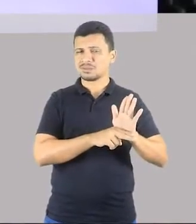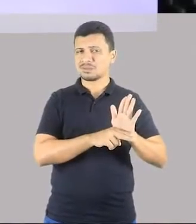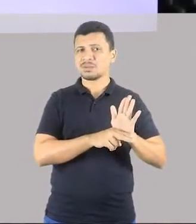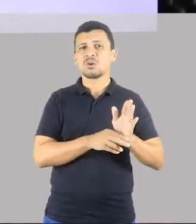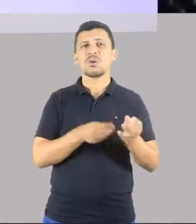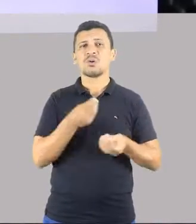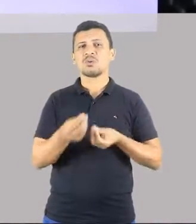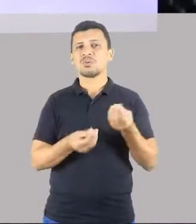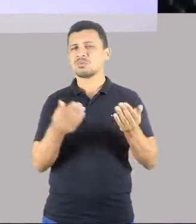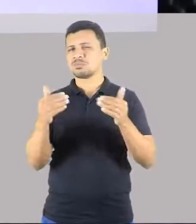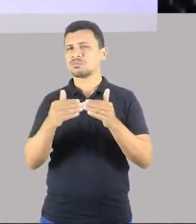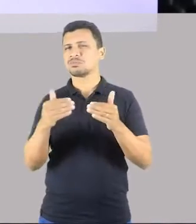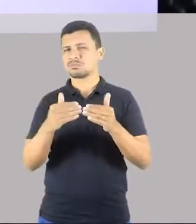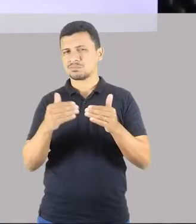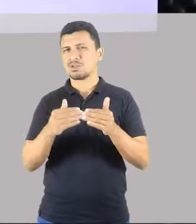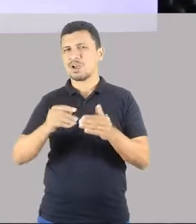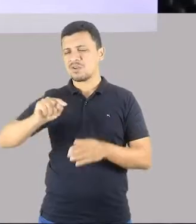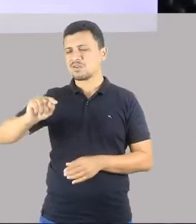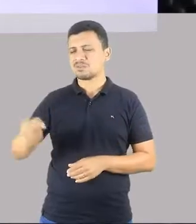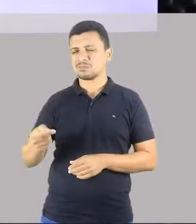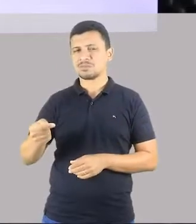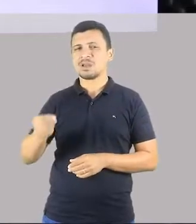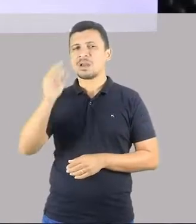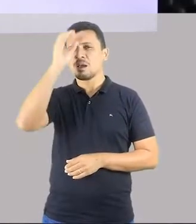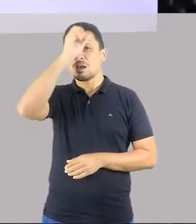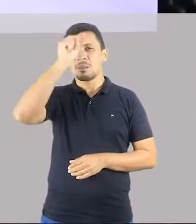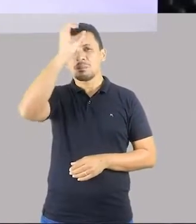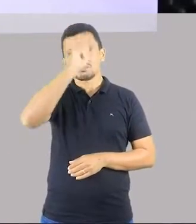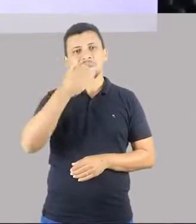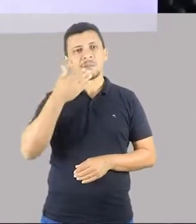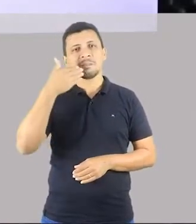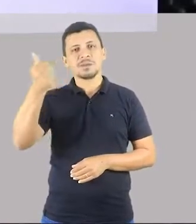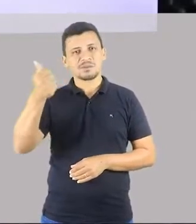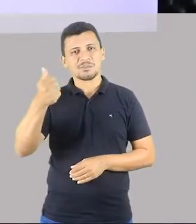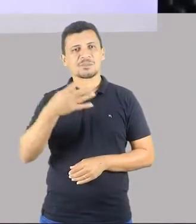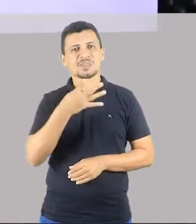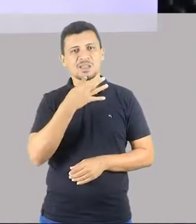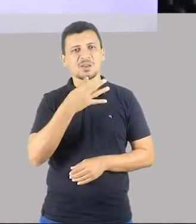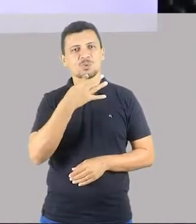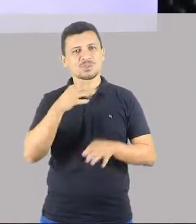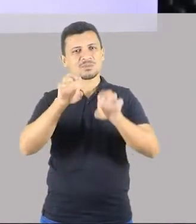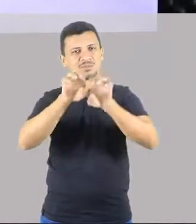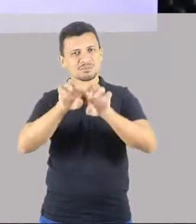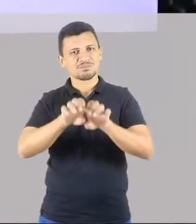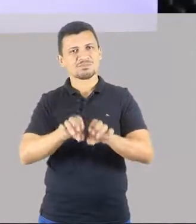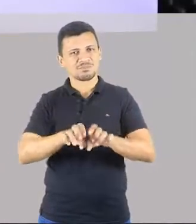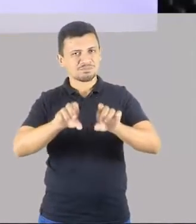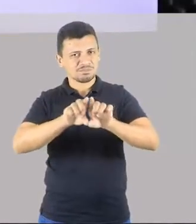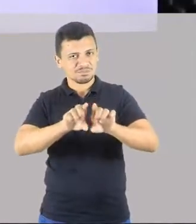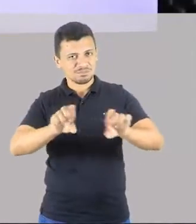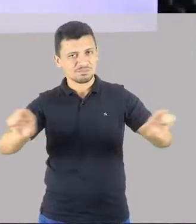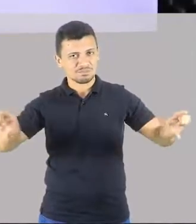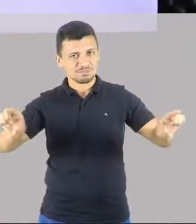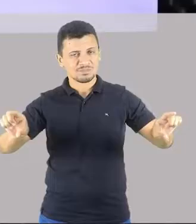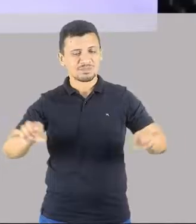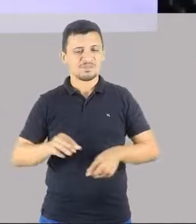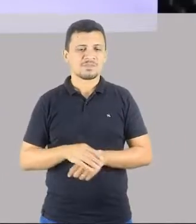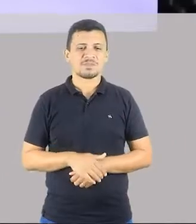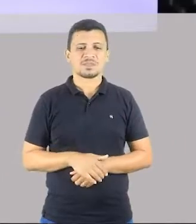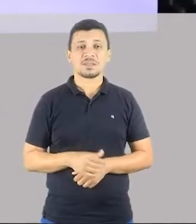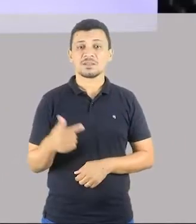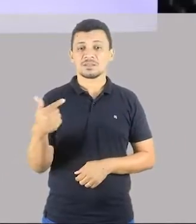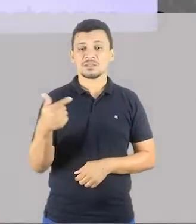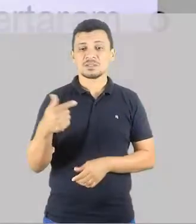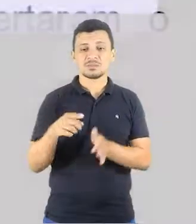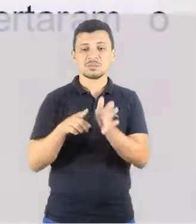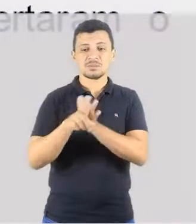da pontuação, isso faz com que você fixe melhor e você tenha reconhecimento daquela estrutura, tá? A segunda